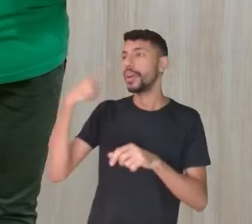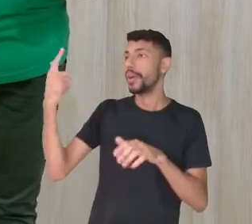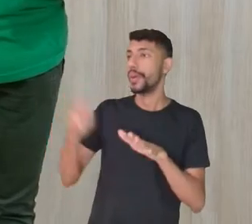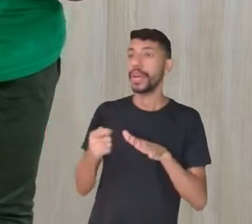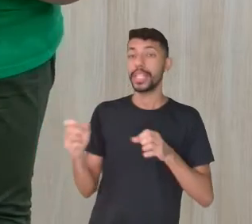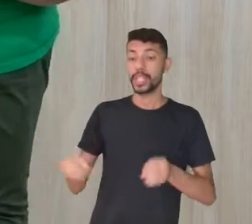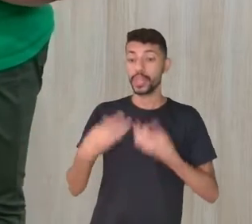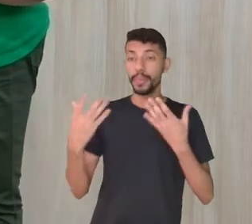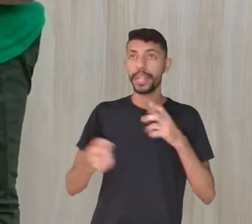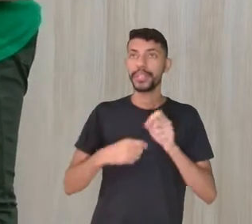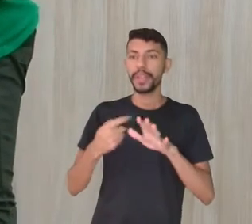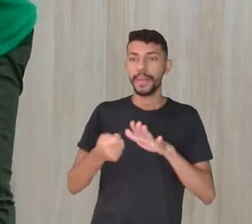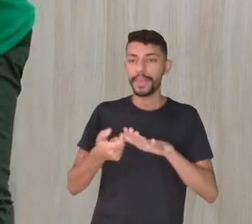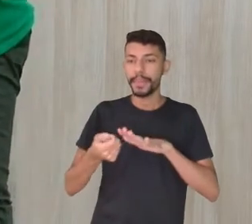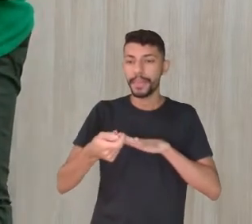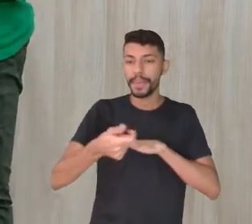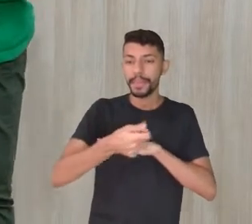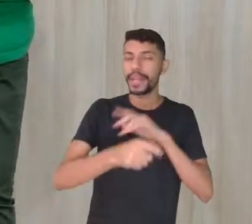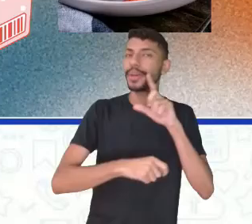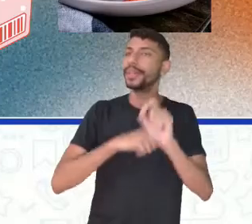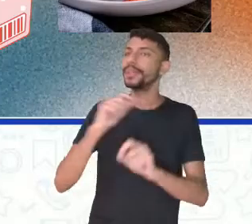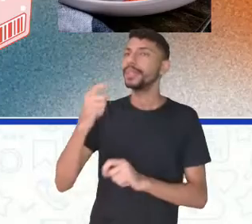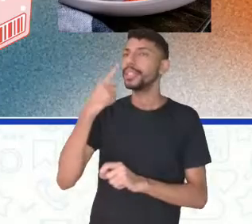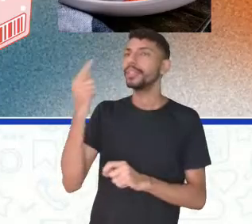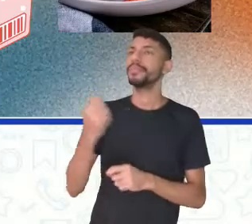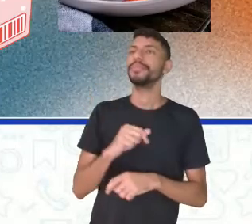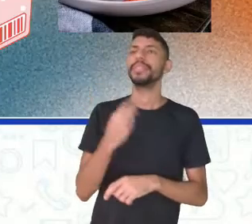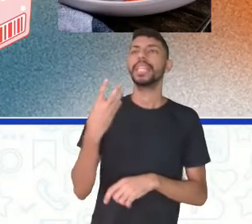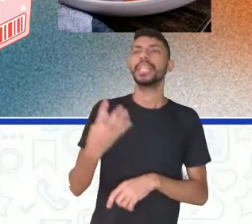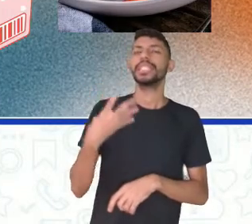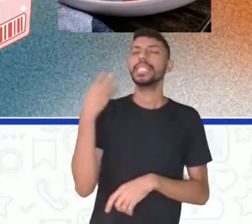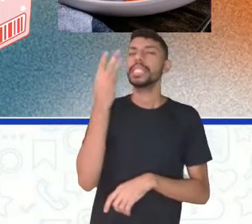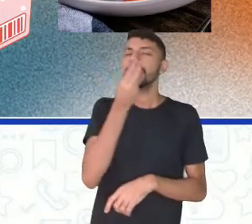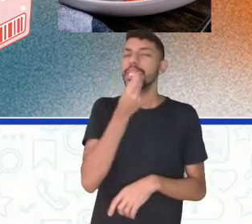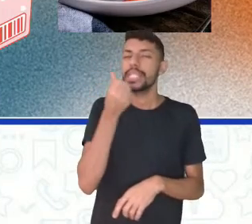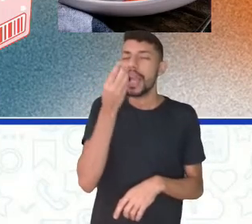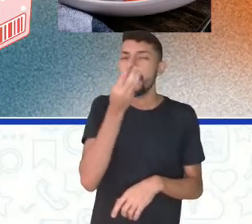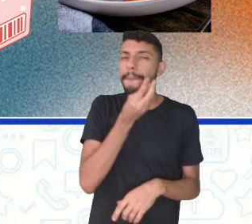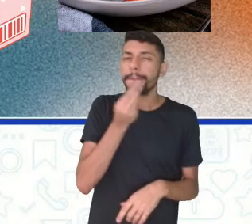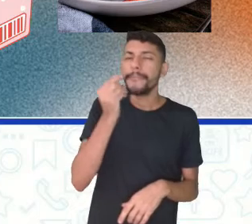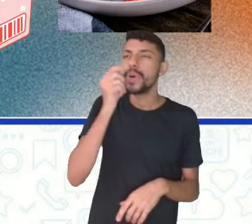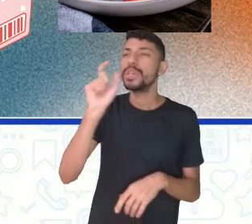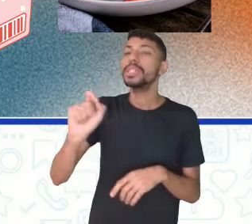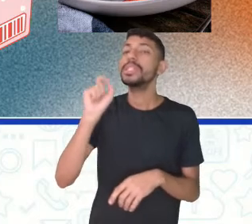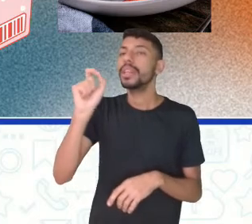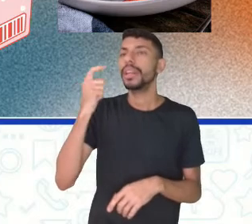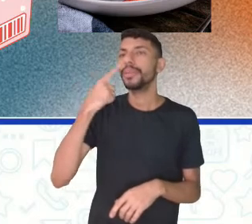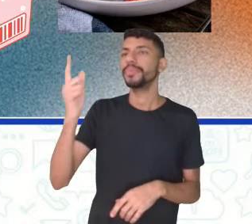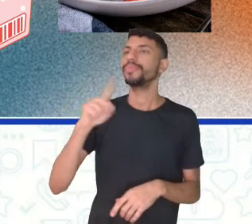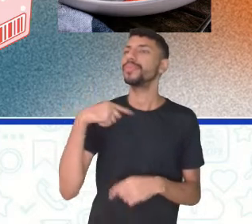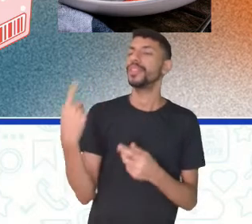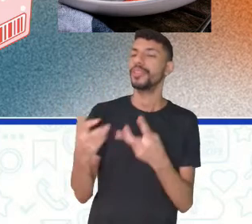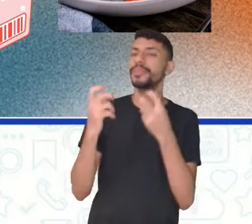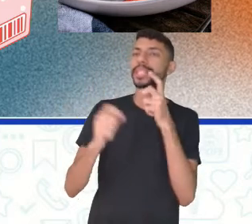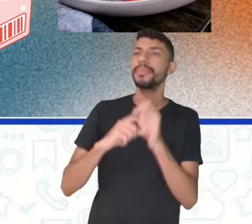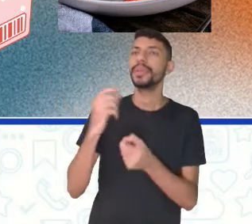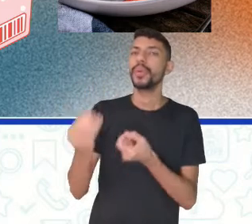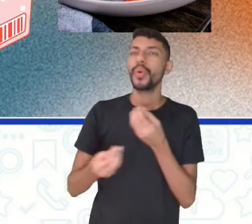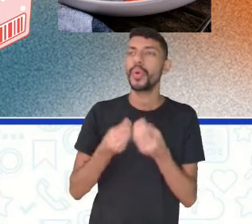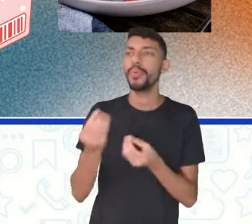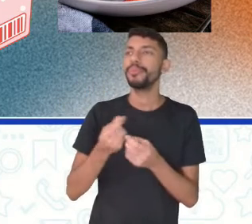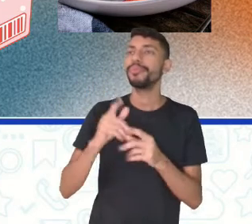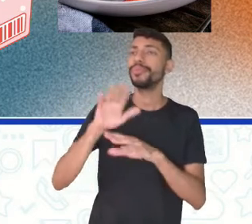Na alimentação, gente, sabor artificial de... A gente vai ver isso nas gelatinas, nos bombons, no picolé,